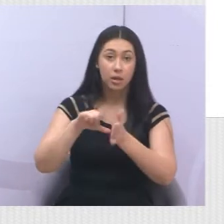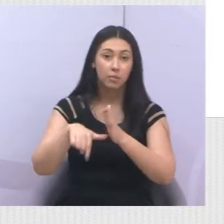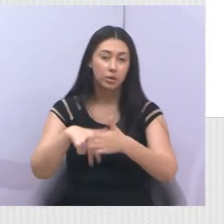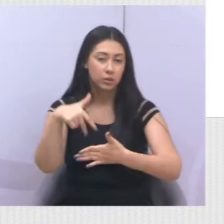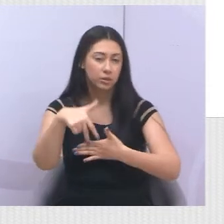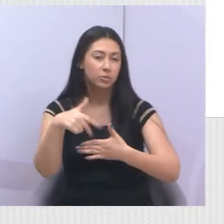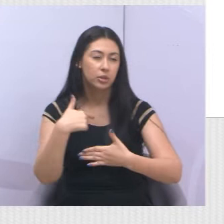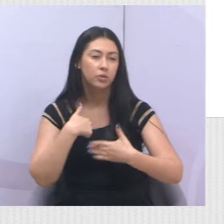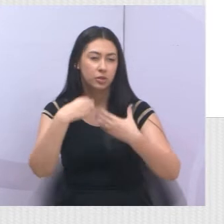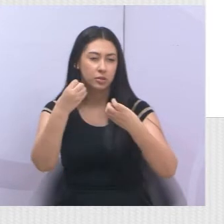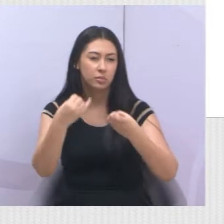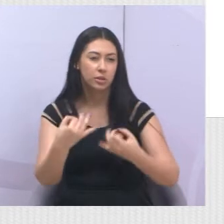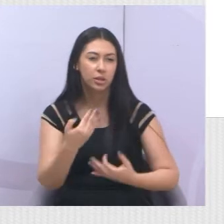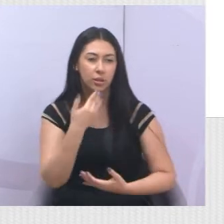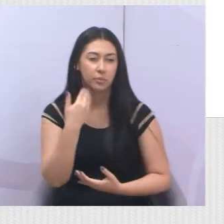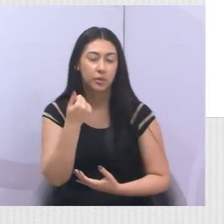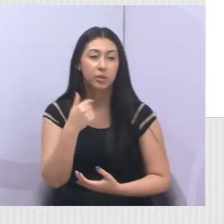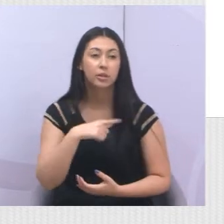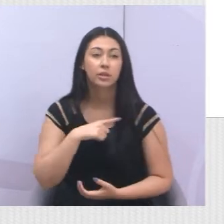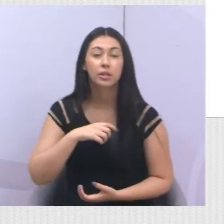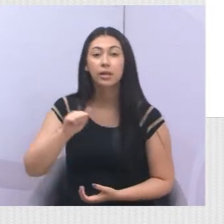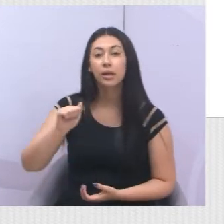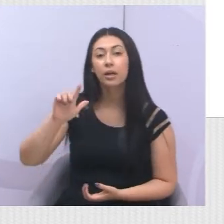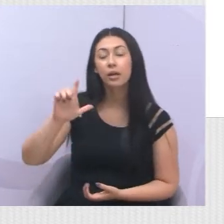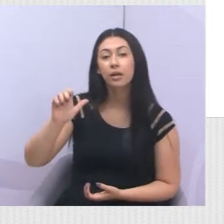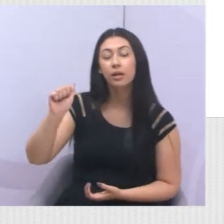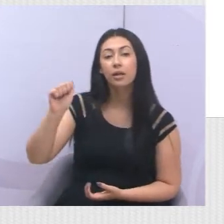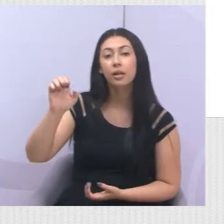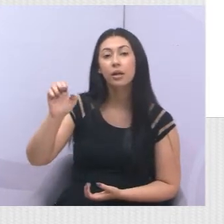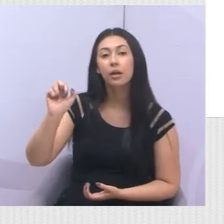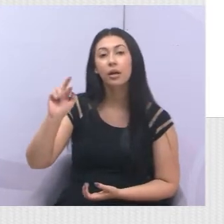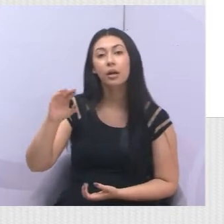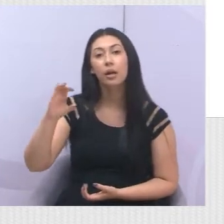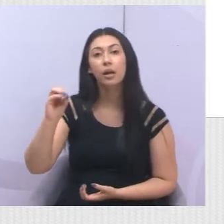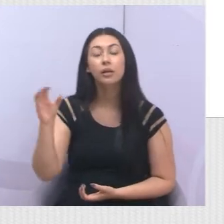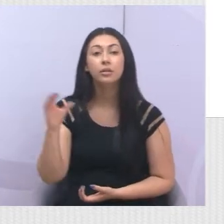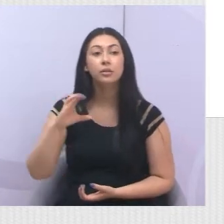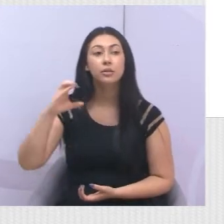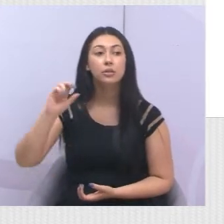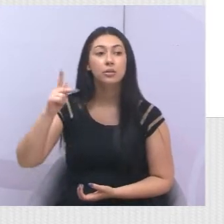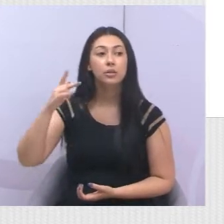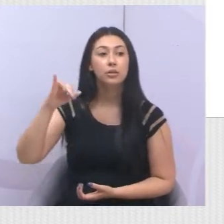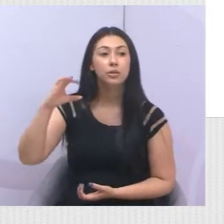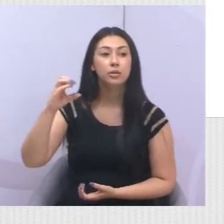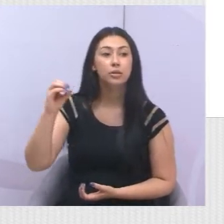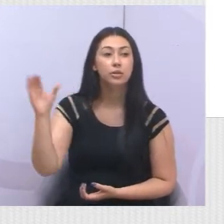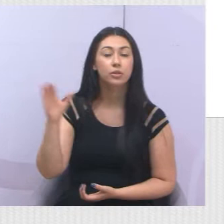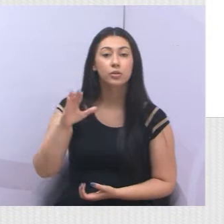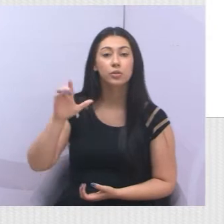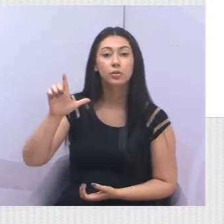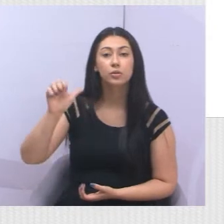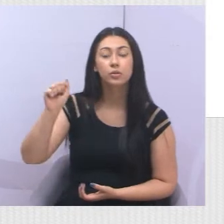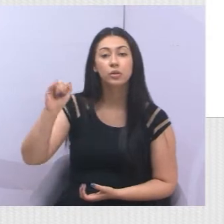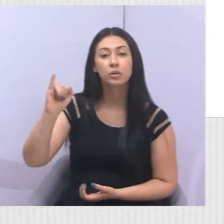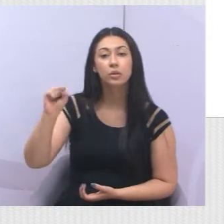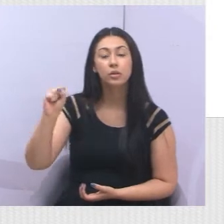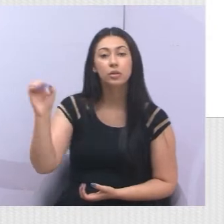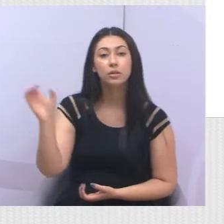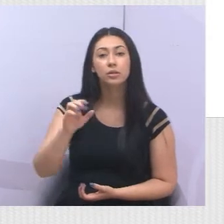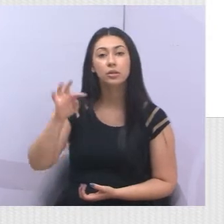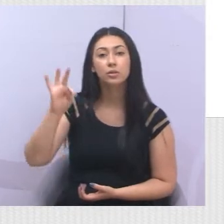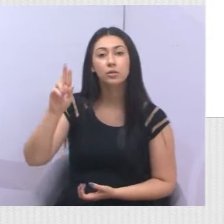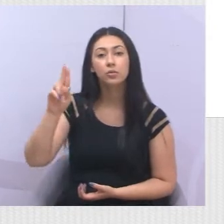pouco mais. Está ali o Alaelso, o Chico, a Thaís, o Tuta, do Cidade de Salvador.